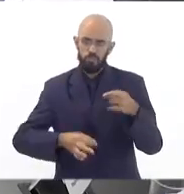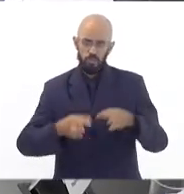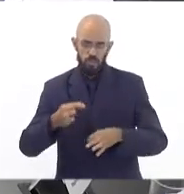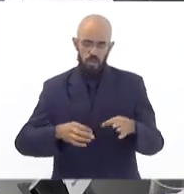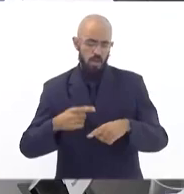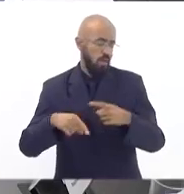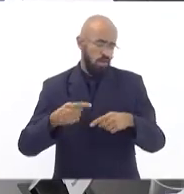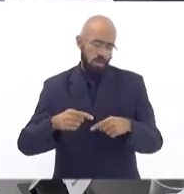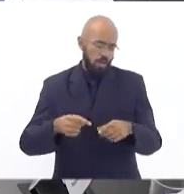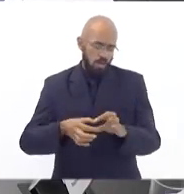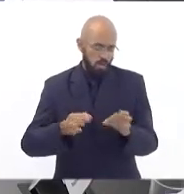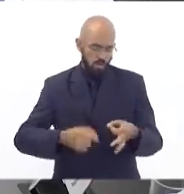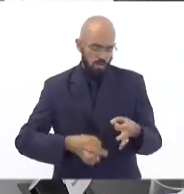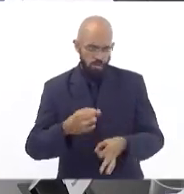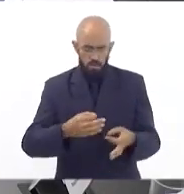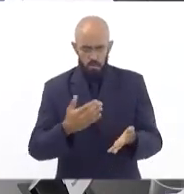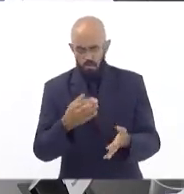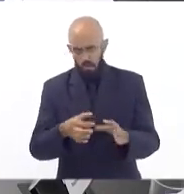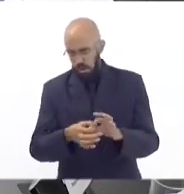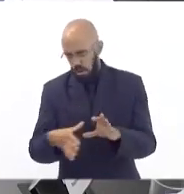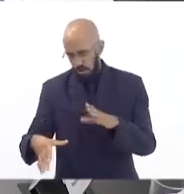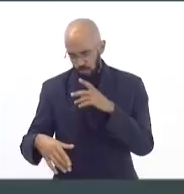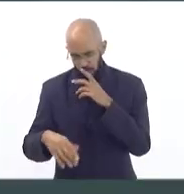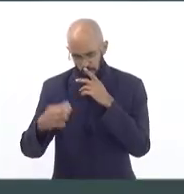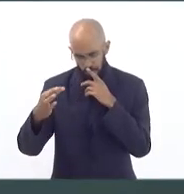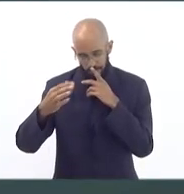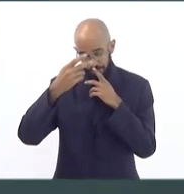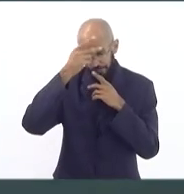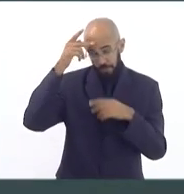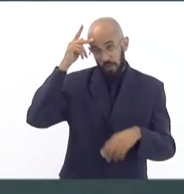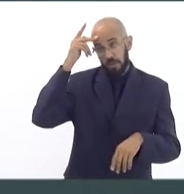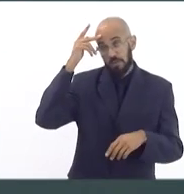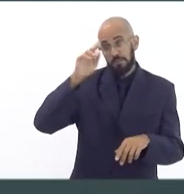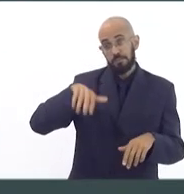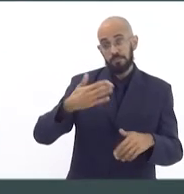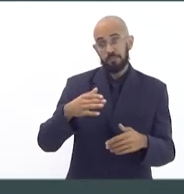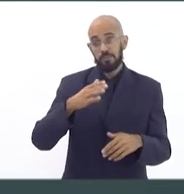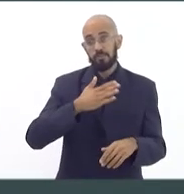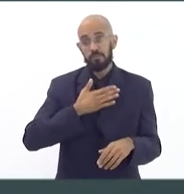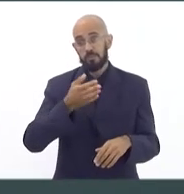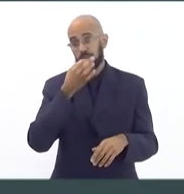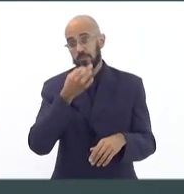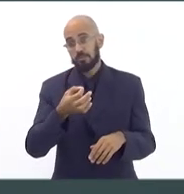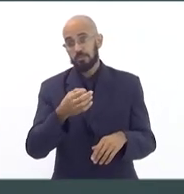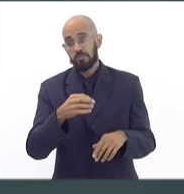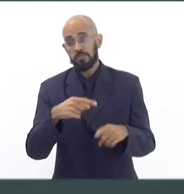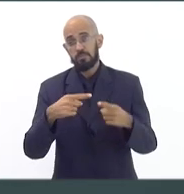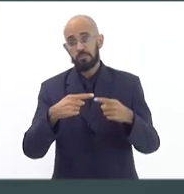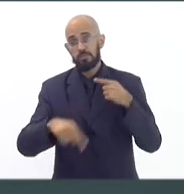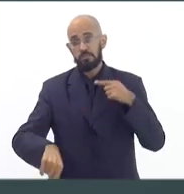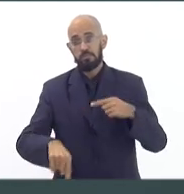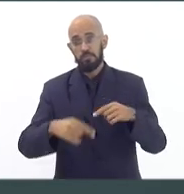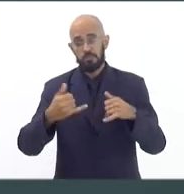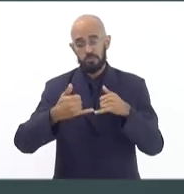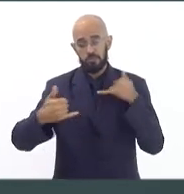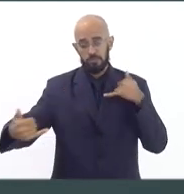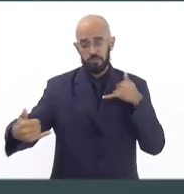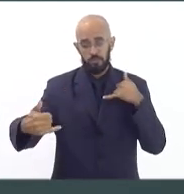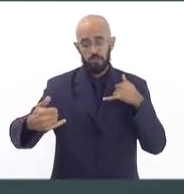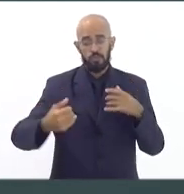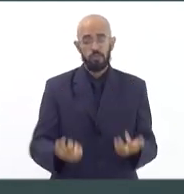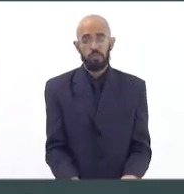o sujeito então aqui eu proponho uma edição de lei que proíbe a comercialização de fisicamente lerasi